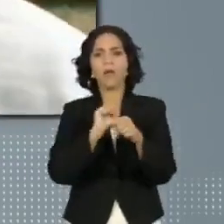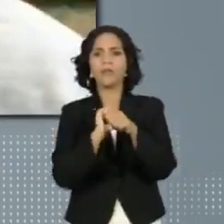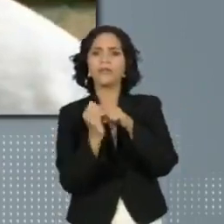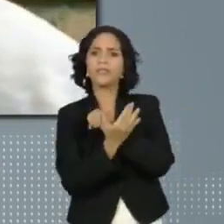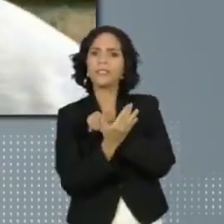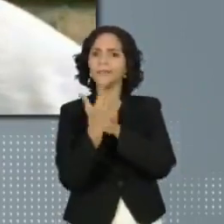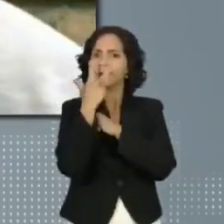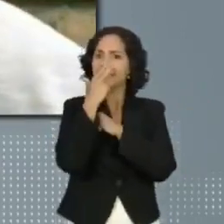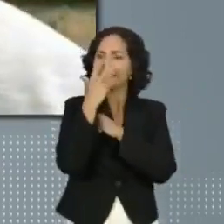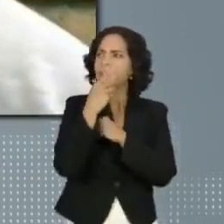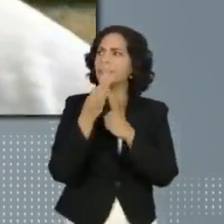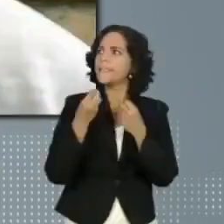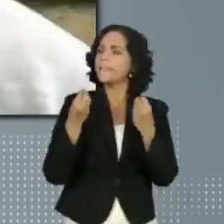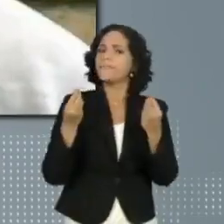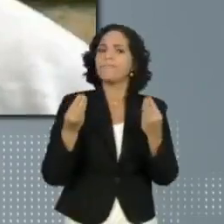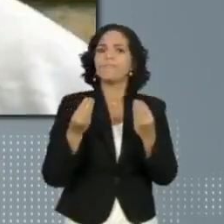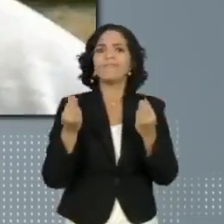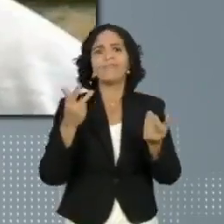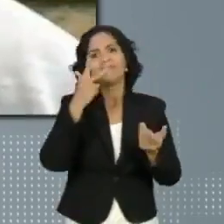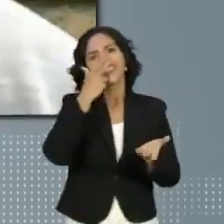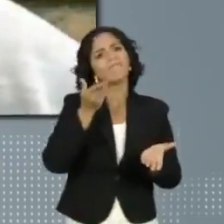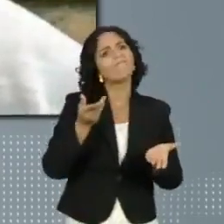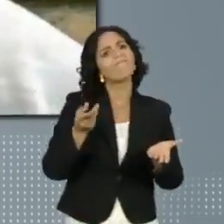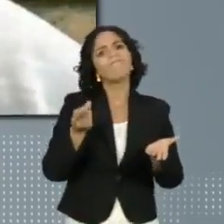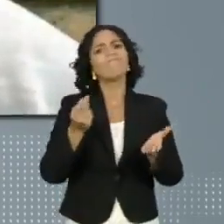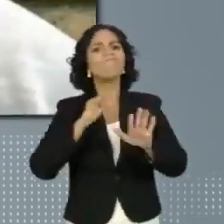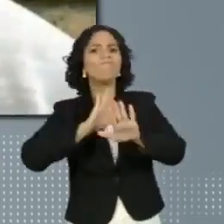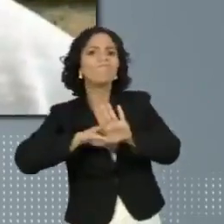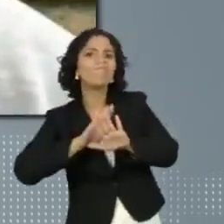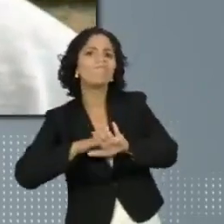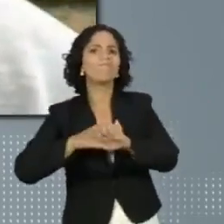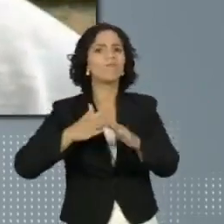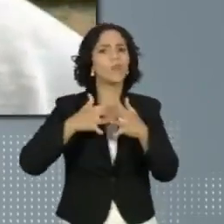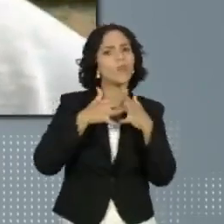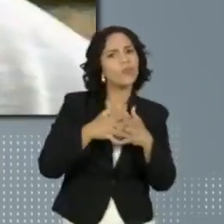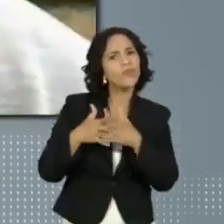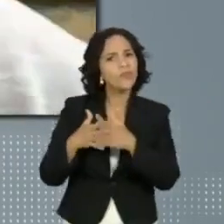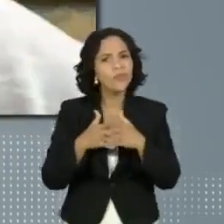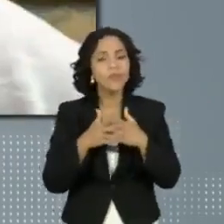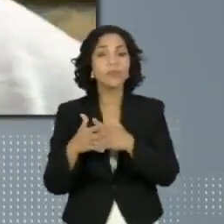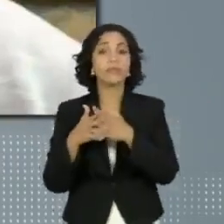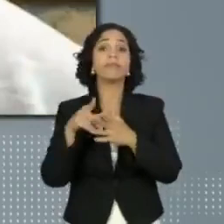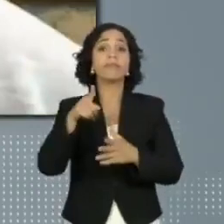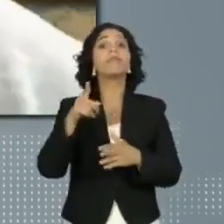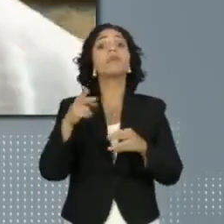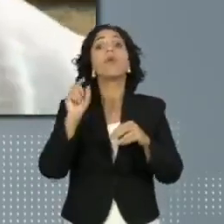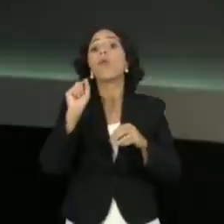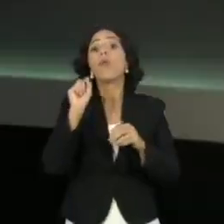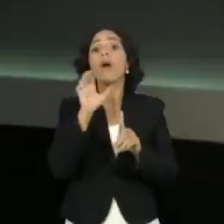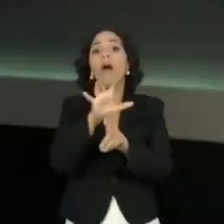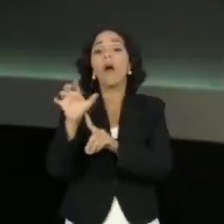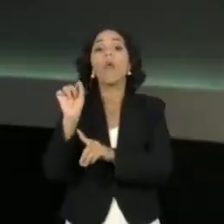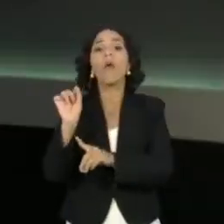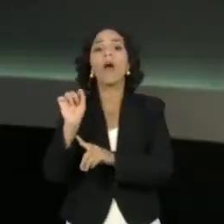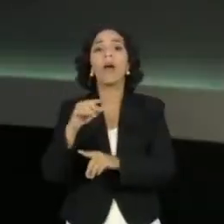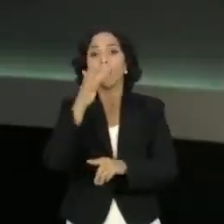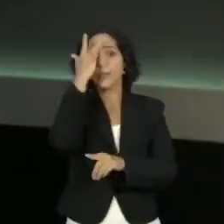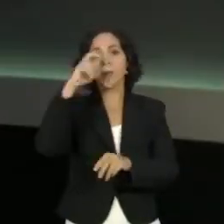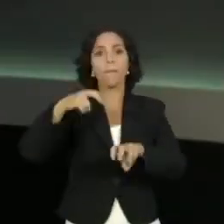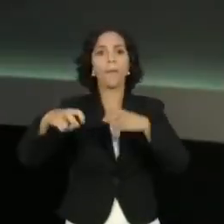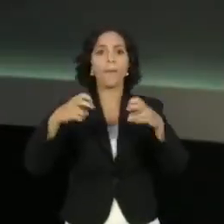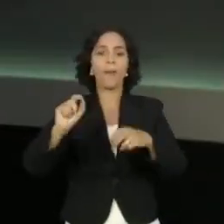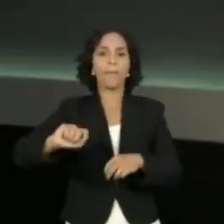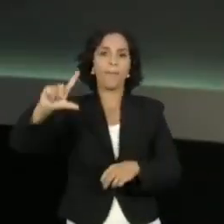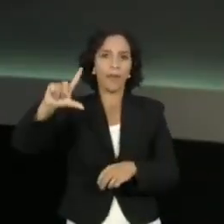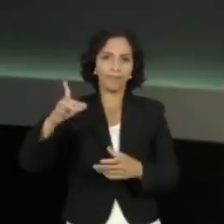fato muito parciais, muito confusas, e isso custou vidas humanas. De um modo geral, a gente